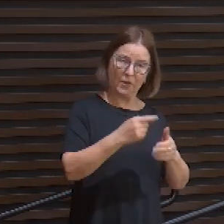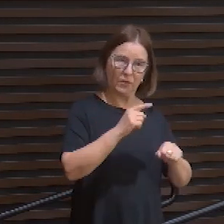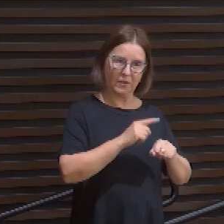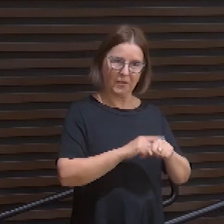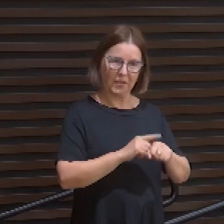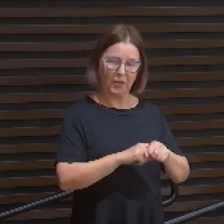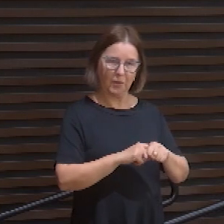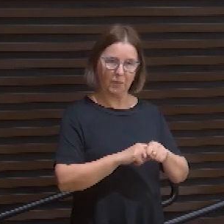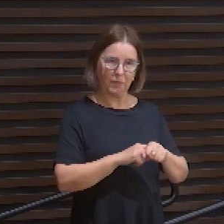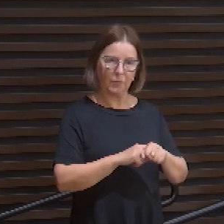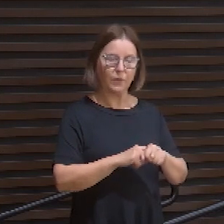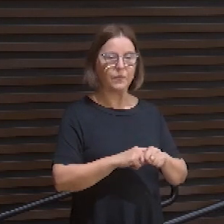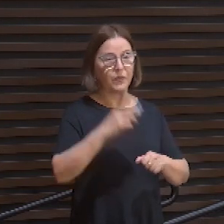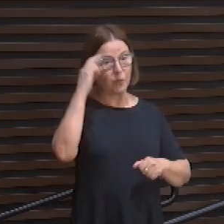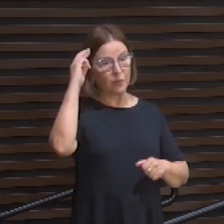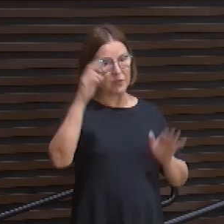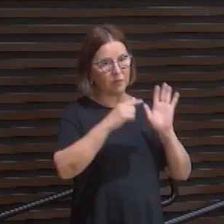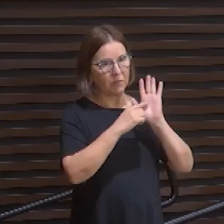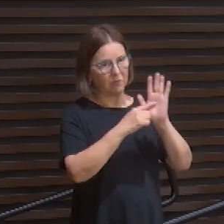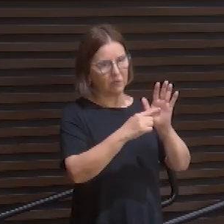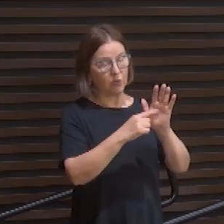por todas para